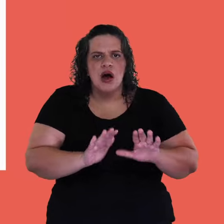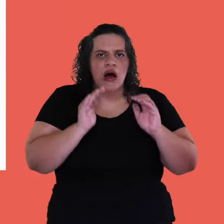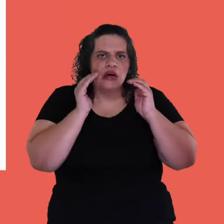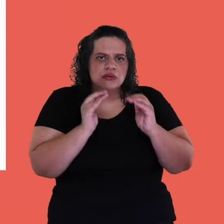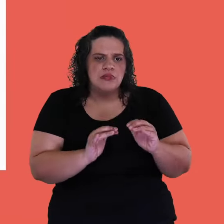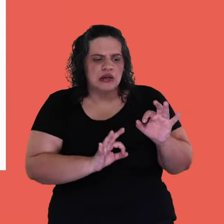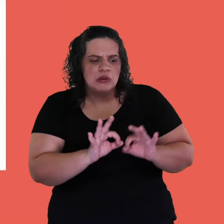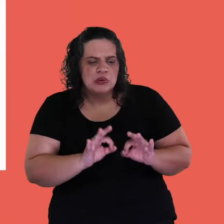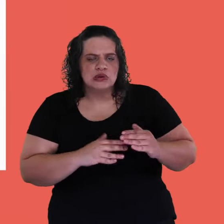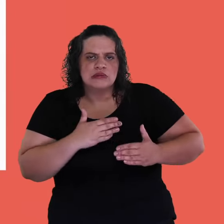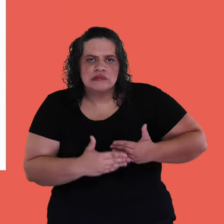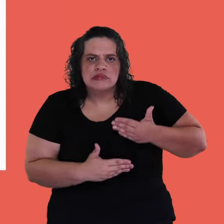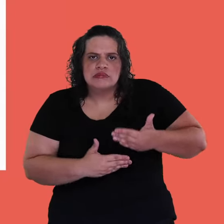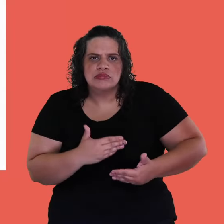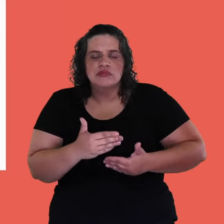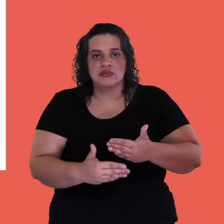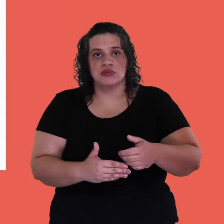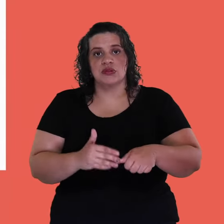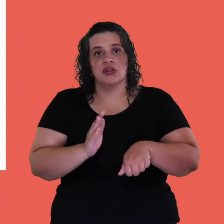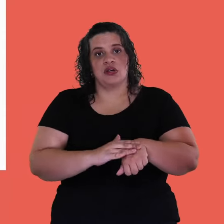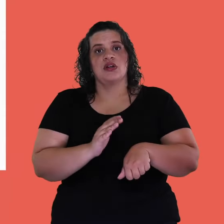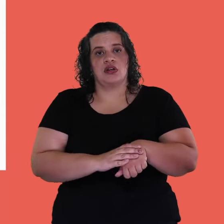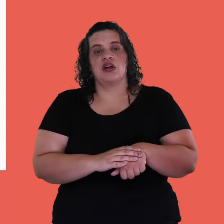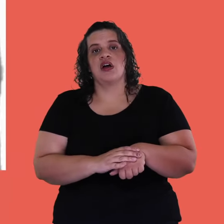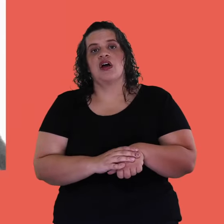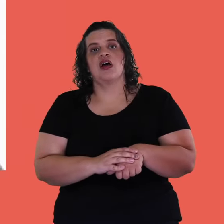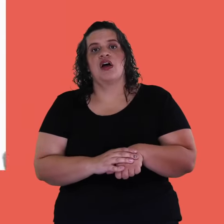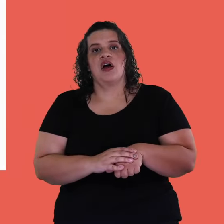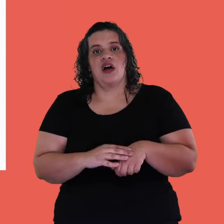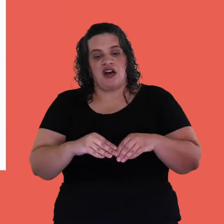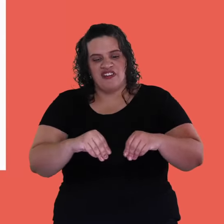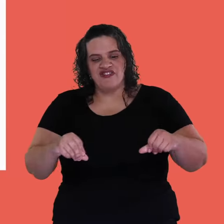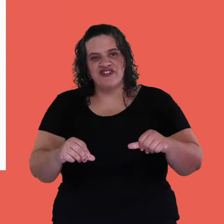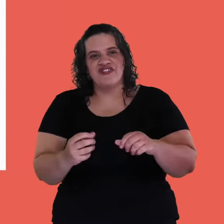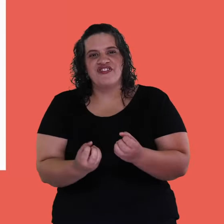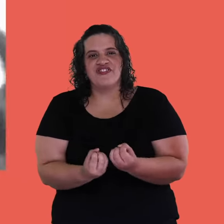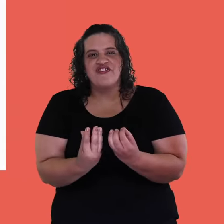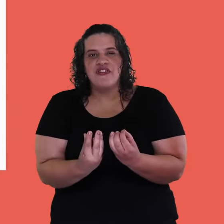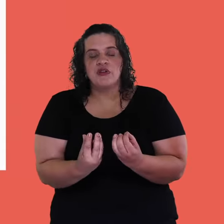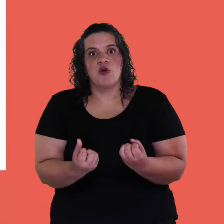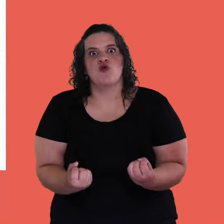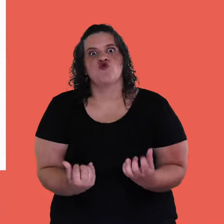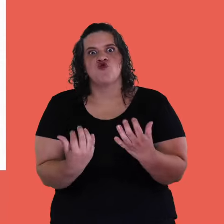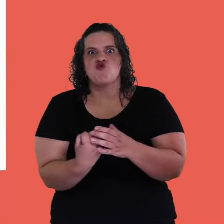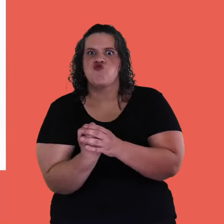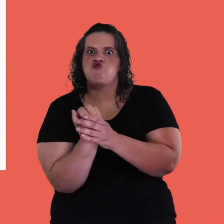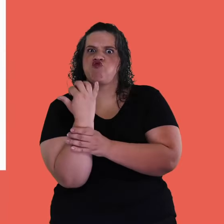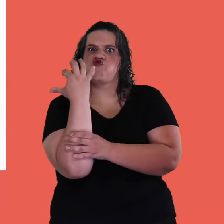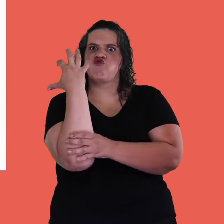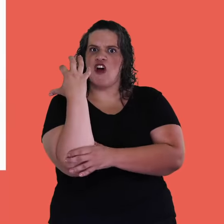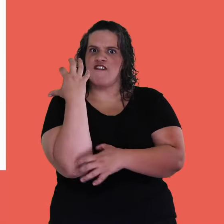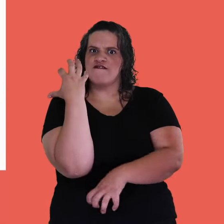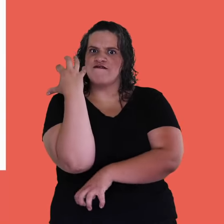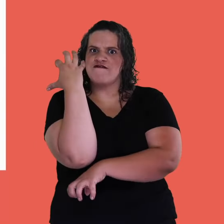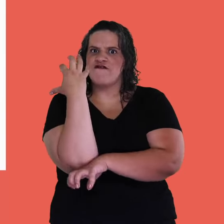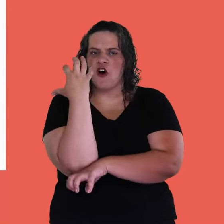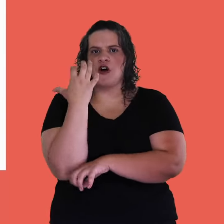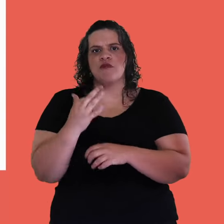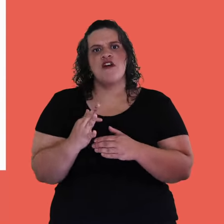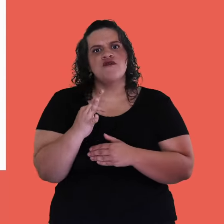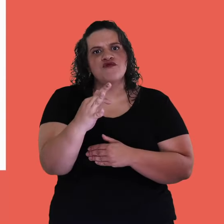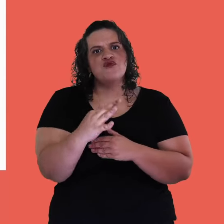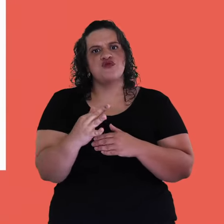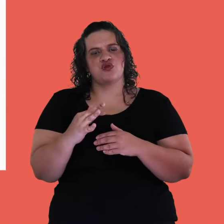do próprio projeto, eu estou criando não uma flor, nem uma grama, mas uma árvore de raízes muito sólidas,